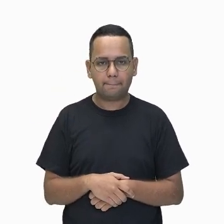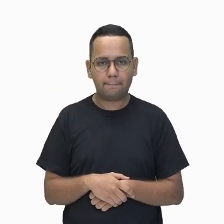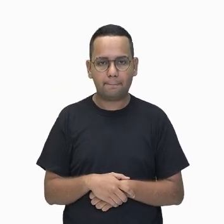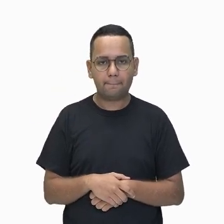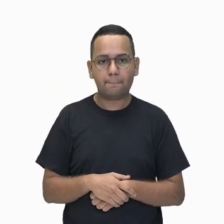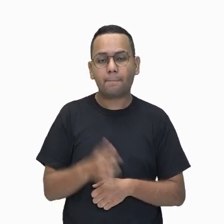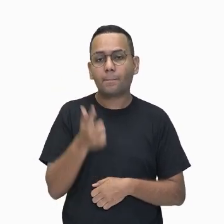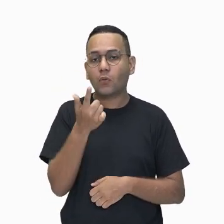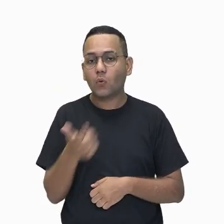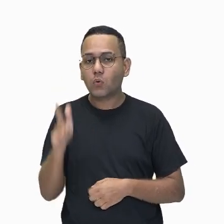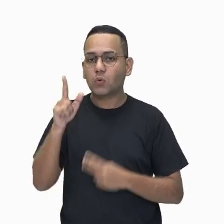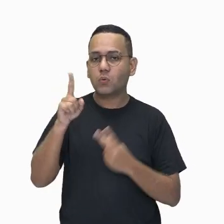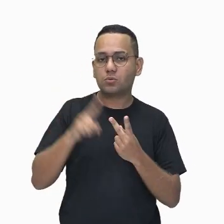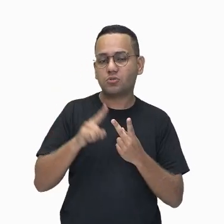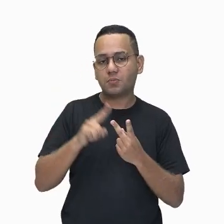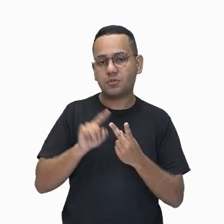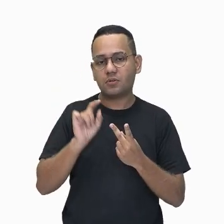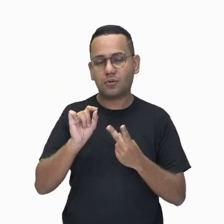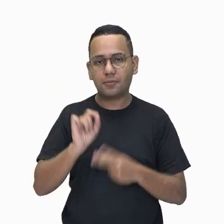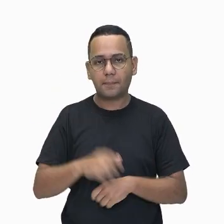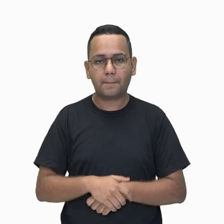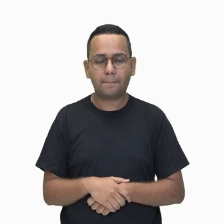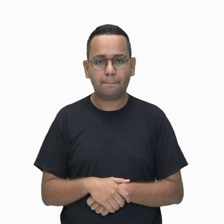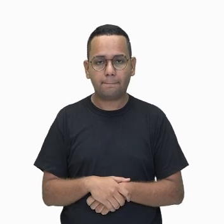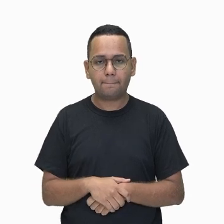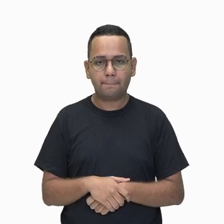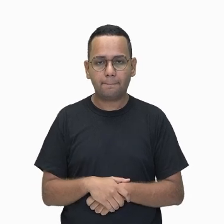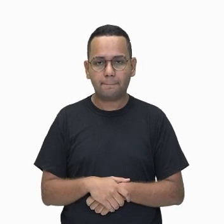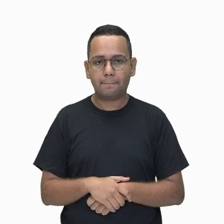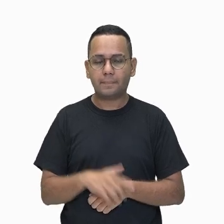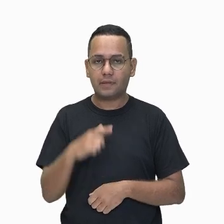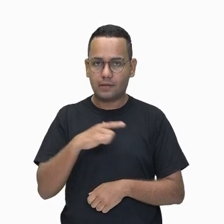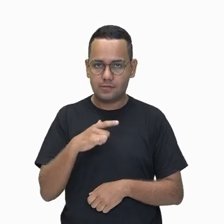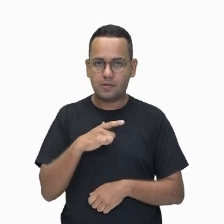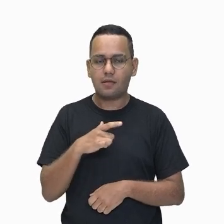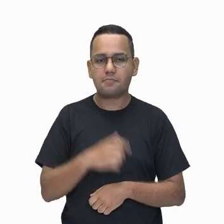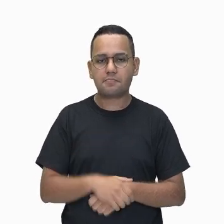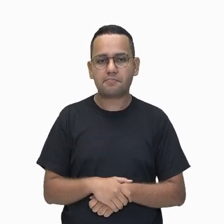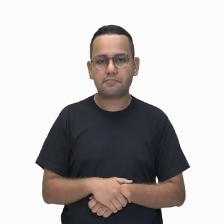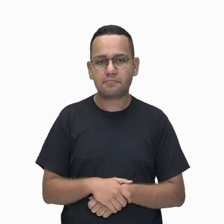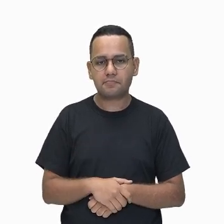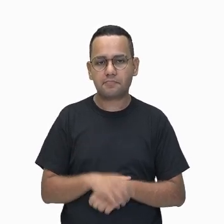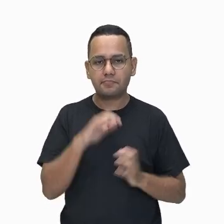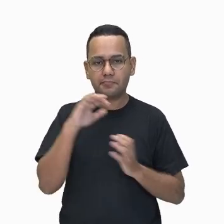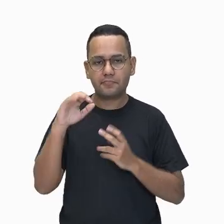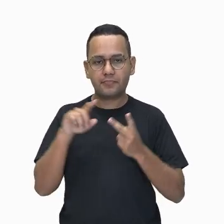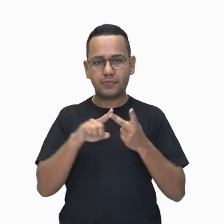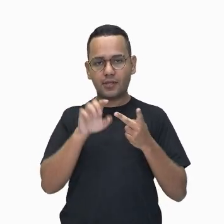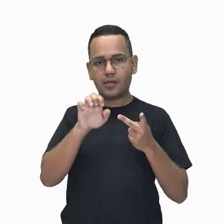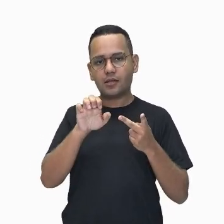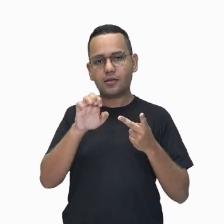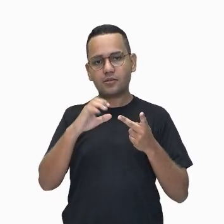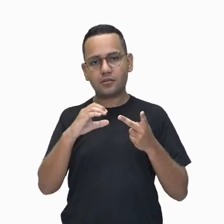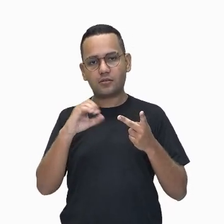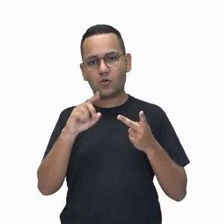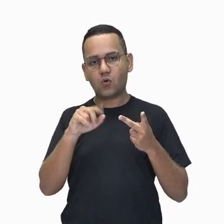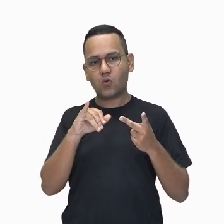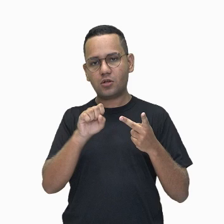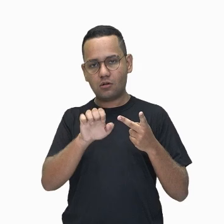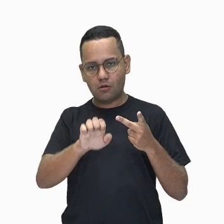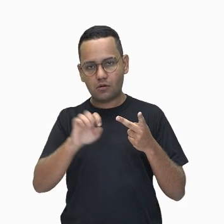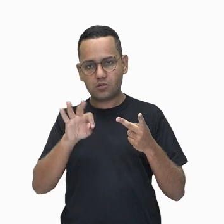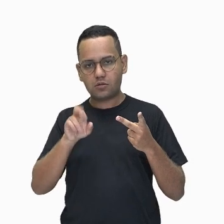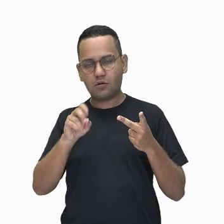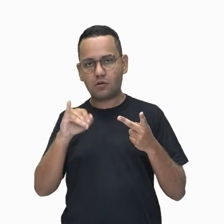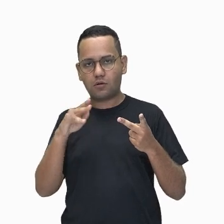Outro desvio que nós tratamos, né, outro desvio postural relacionado à coluna é a escoliose tóraco-lombar, que é uma